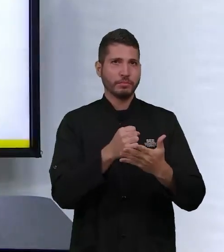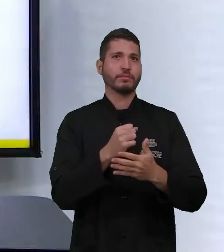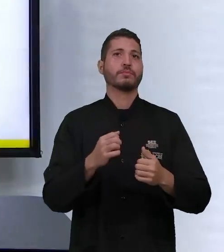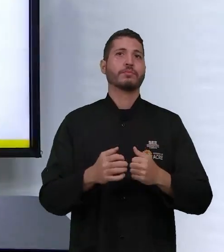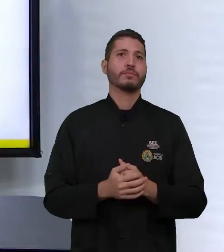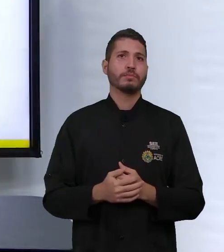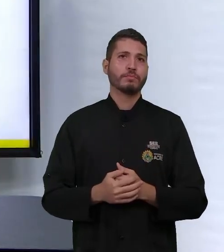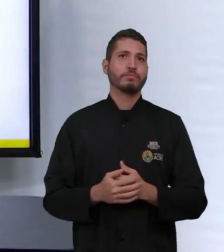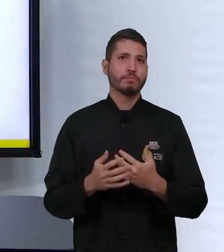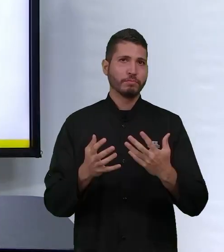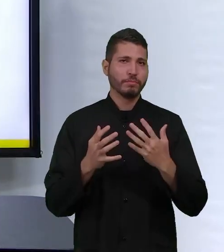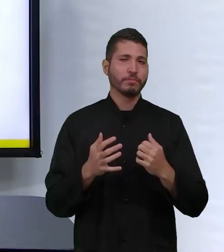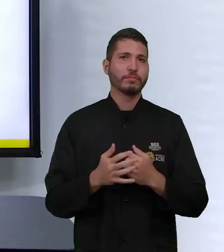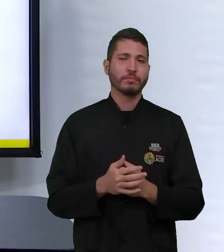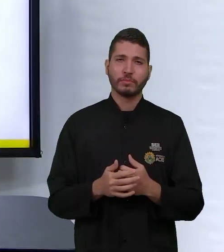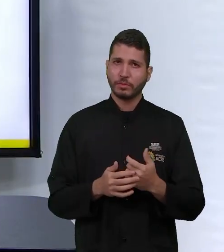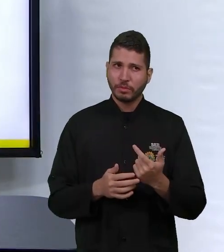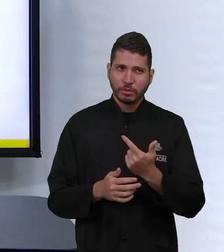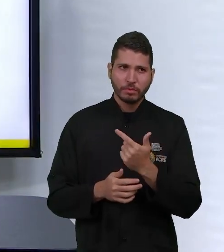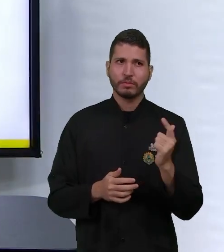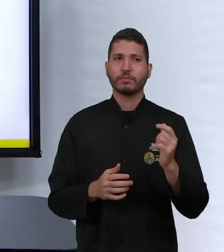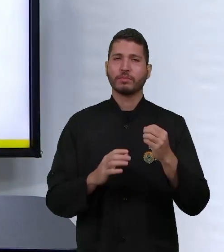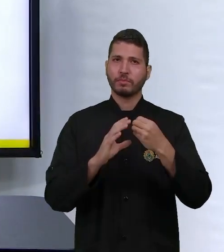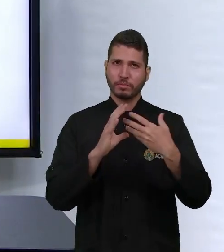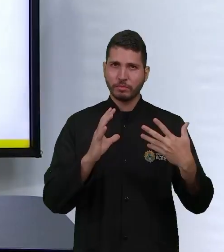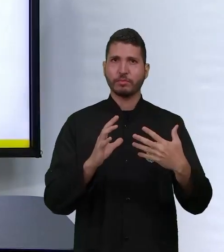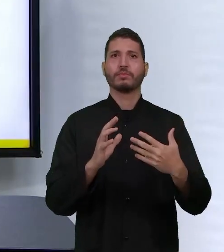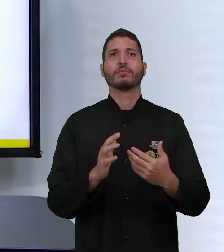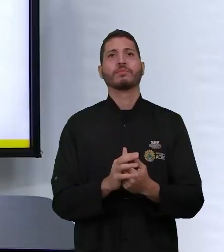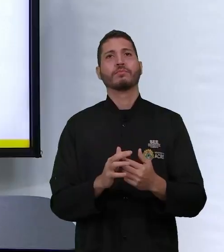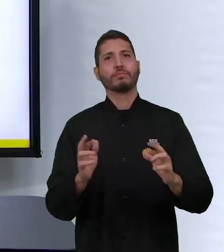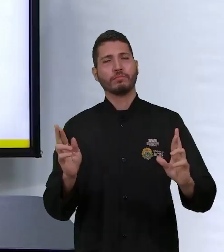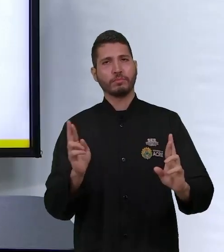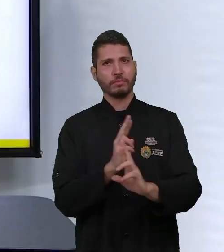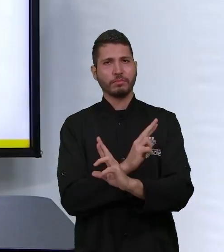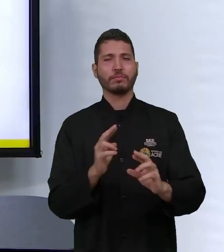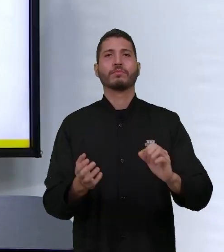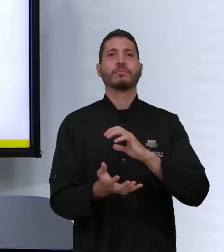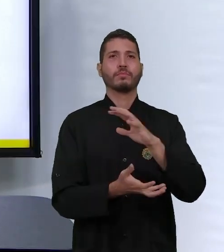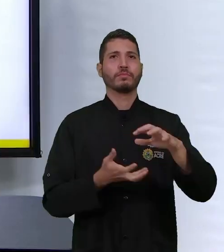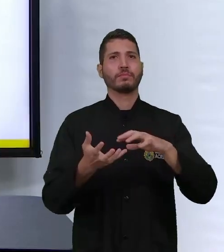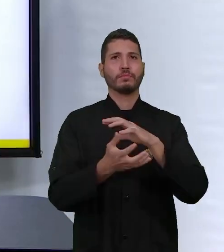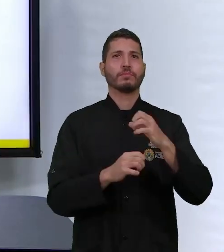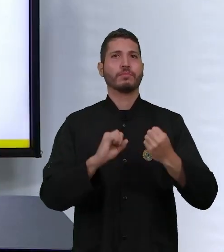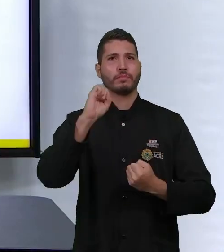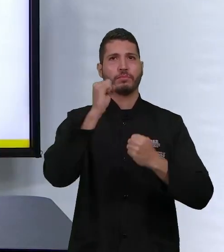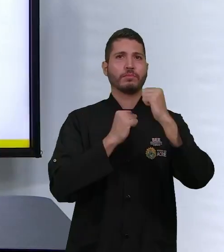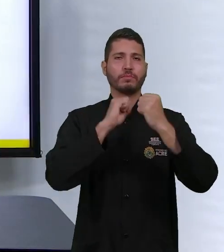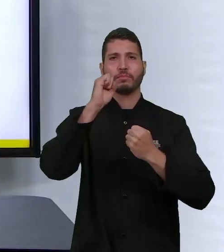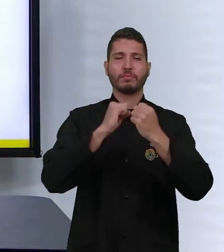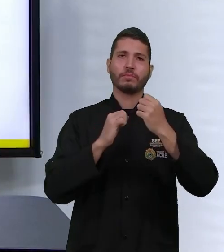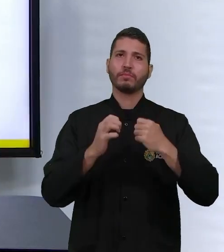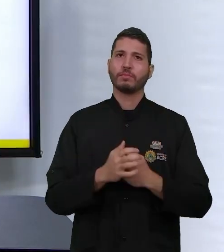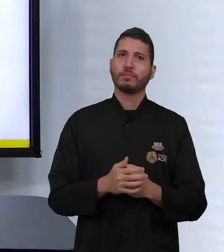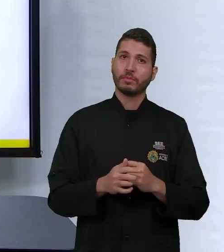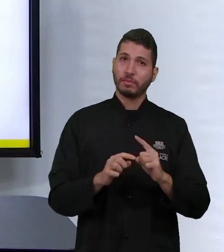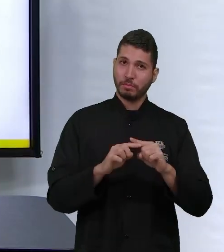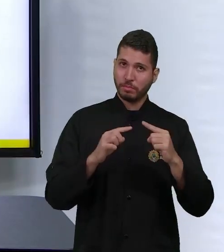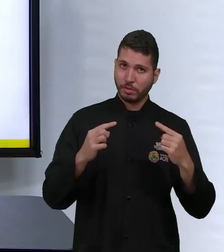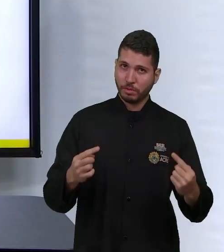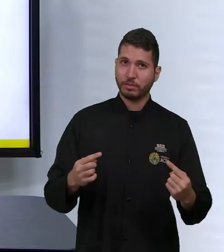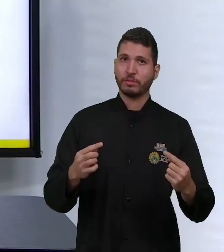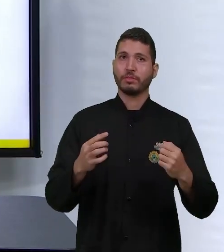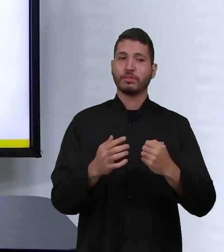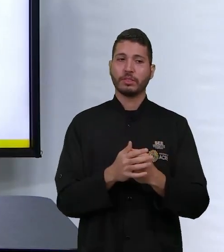de dizer que tem muitas outras características referentes à Revolução Industrial como um todo, mas eu vou fazer essas observações